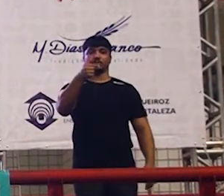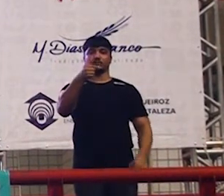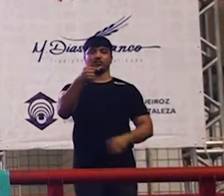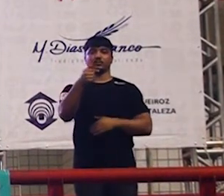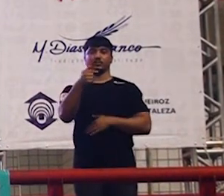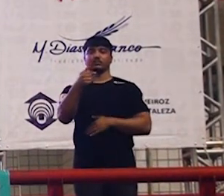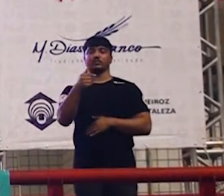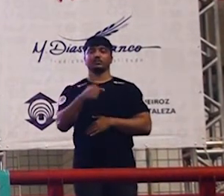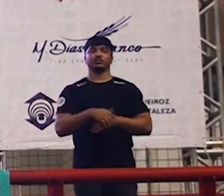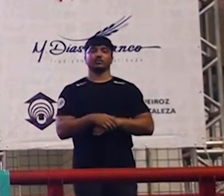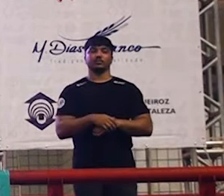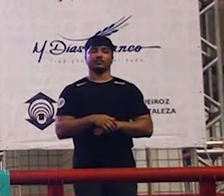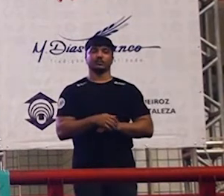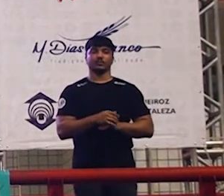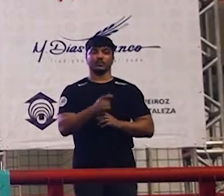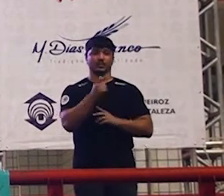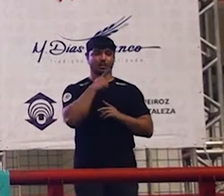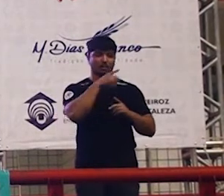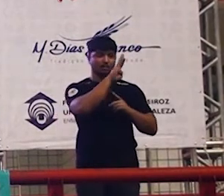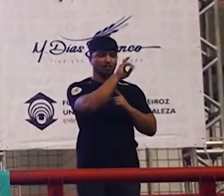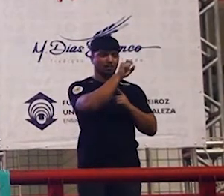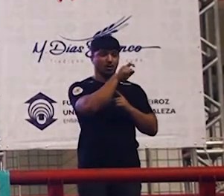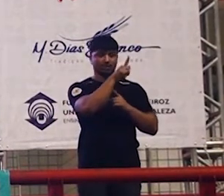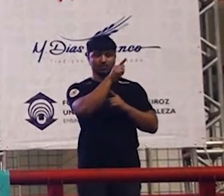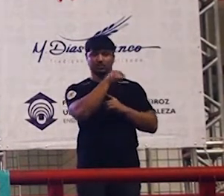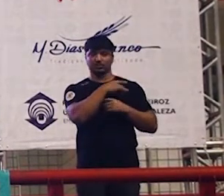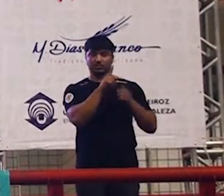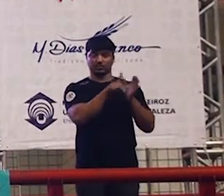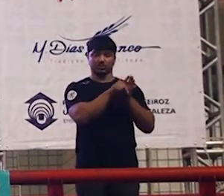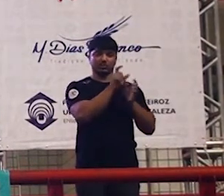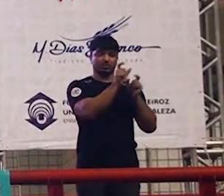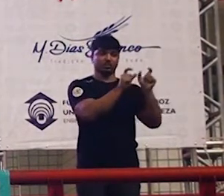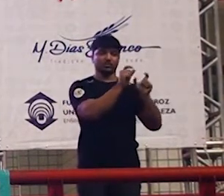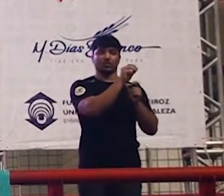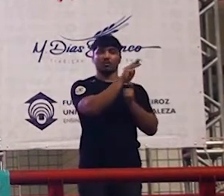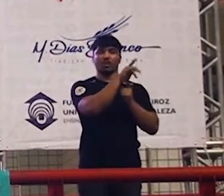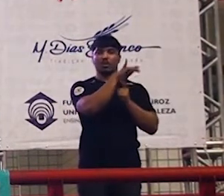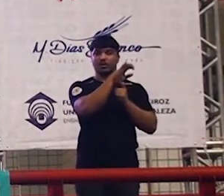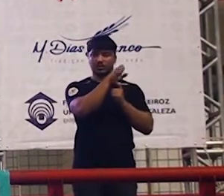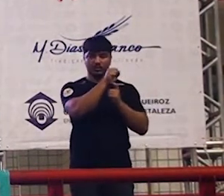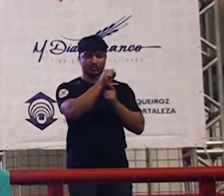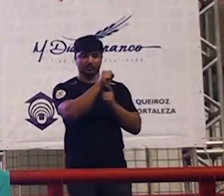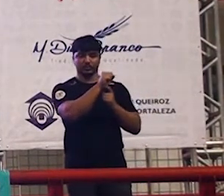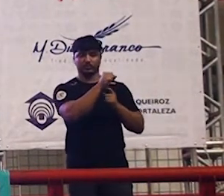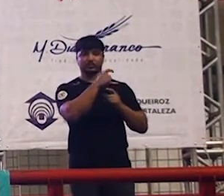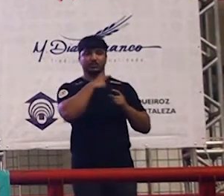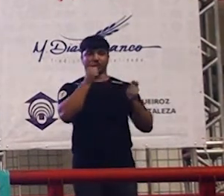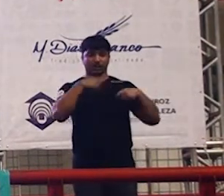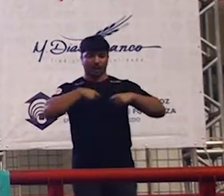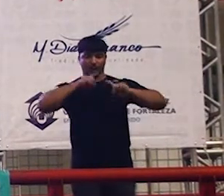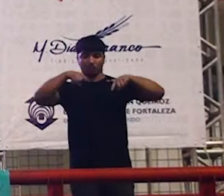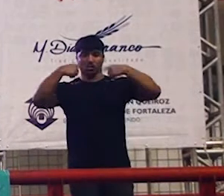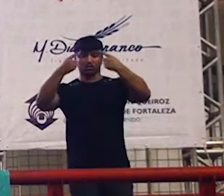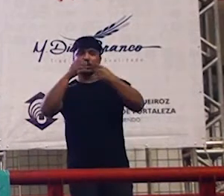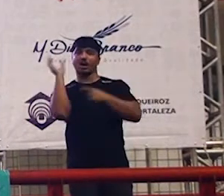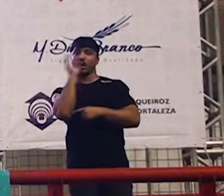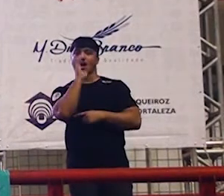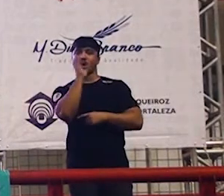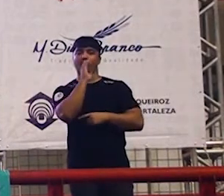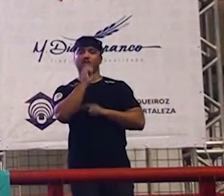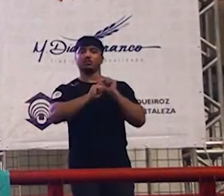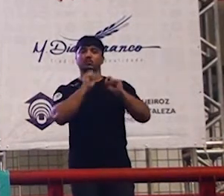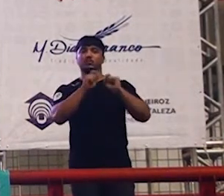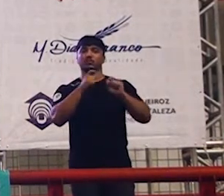termo inglês webblog, diário de rede, é um site cuja estrutura permite a atualização rápida